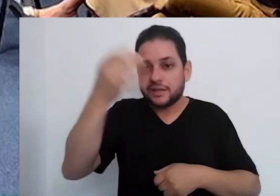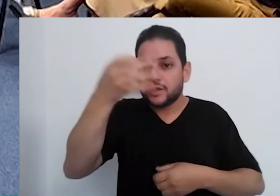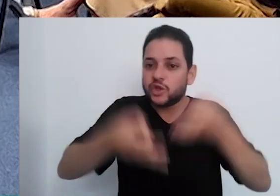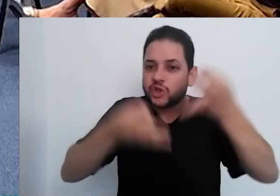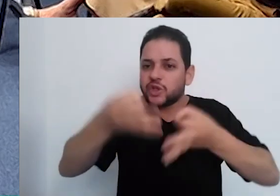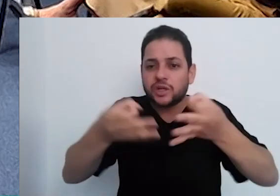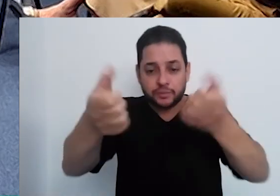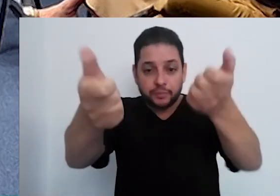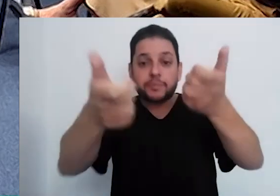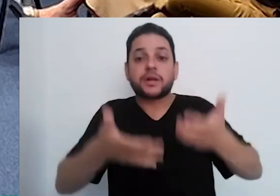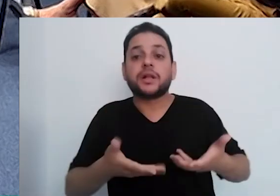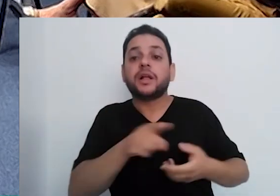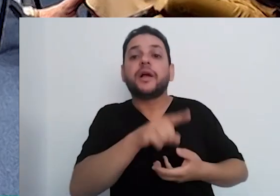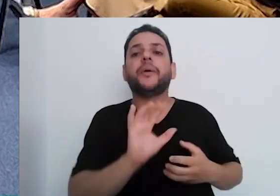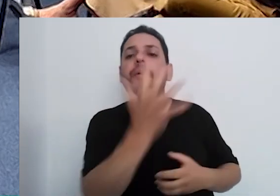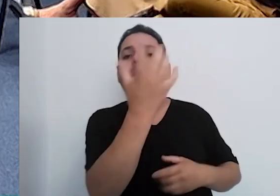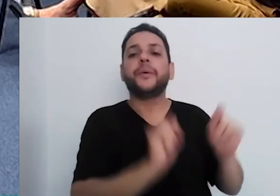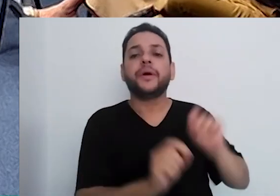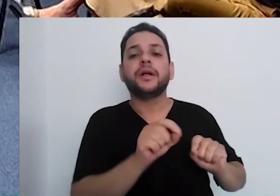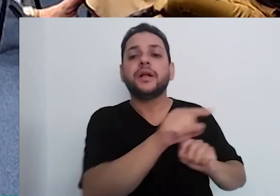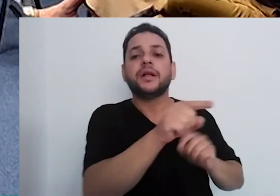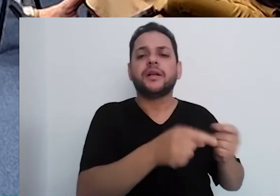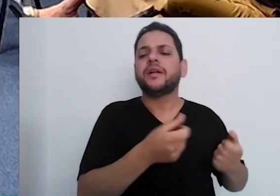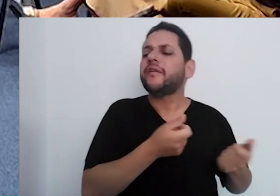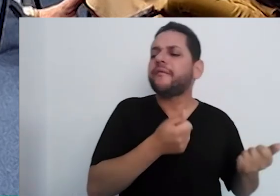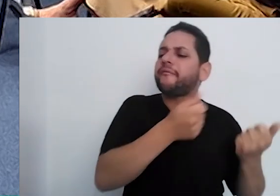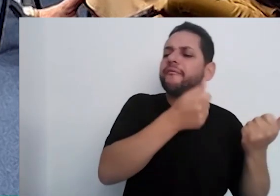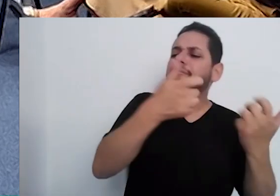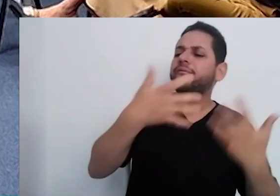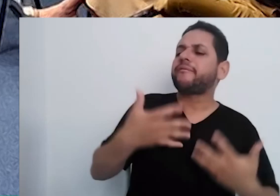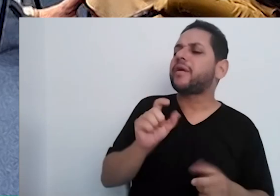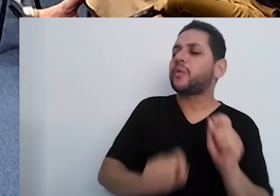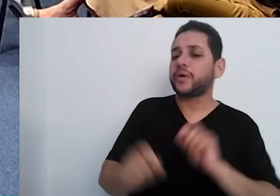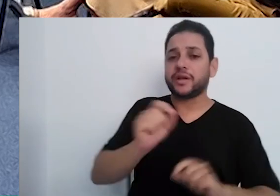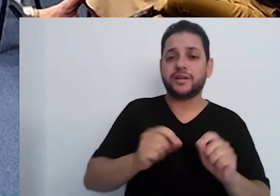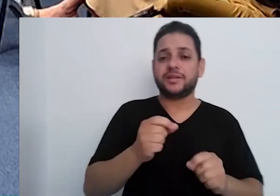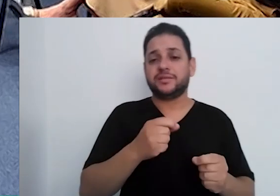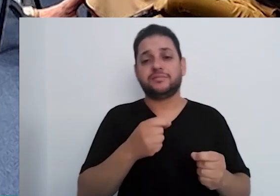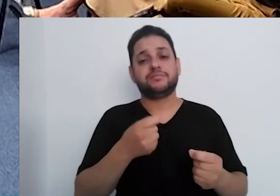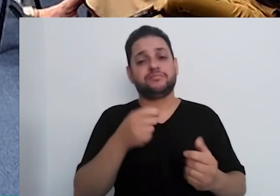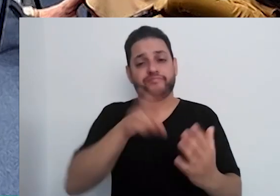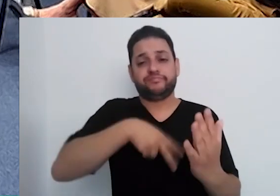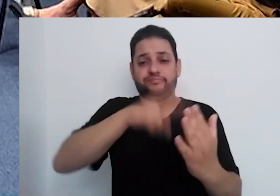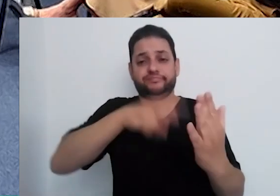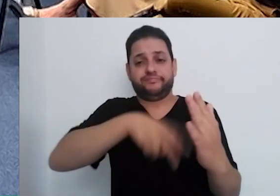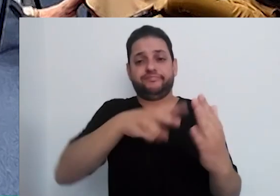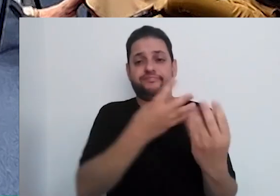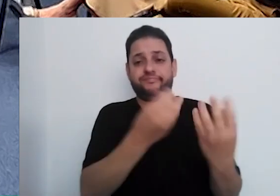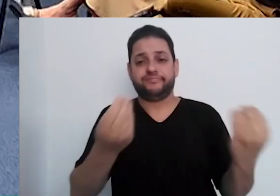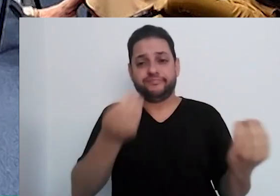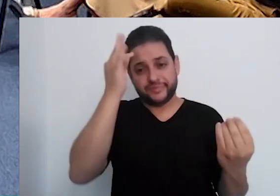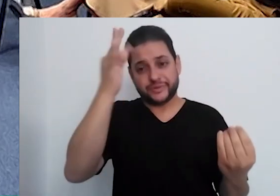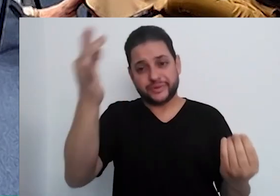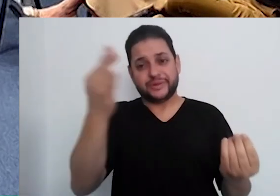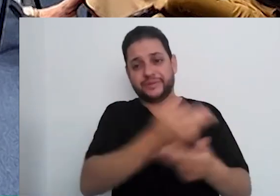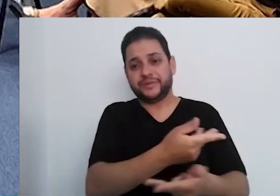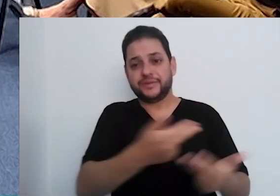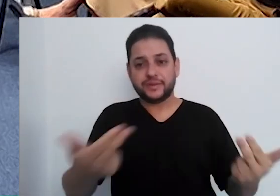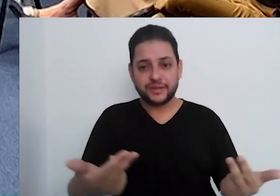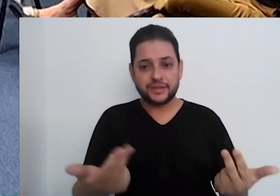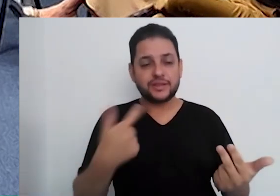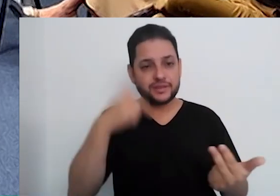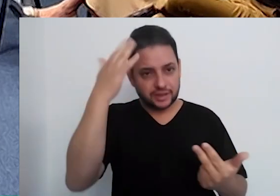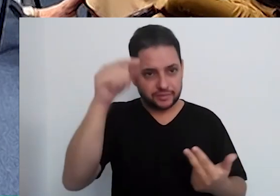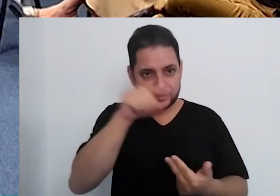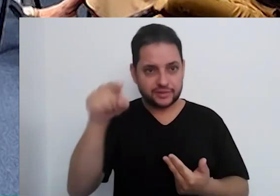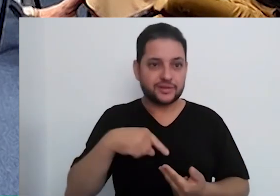dizer ó o que que tá acontecendo aqui que que esse cara quer dizer a gente leu muito sobre teoria muita muita coisa eh que que como vocês sabem é difícil de entender